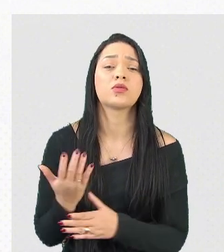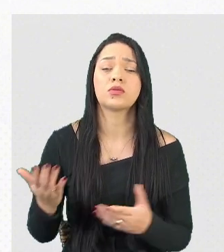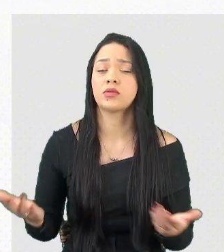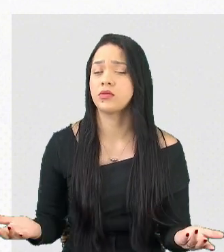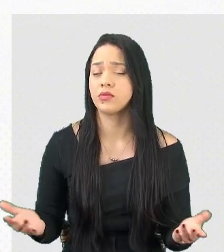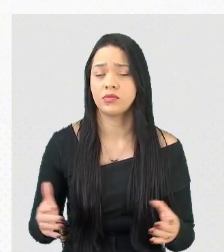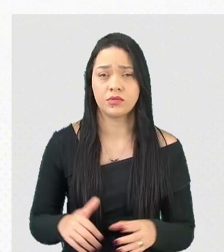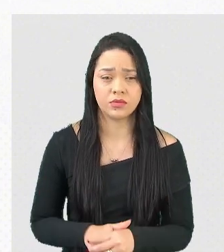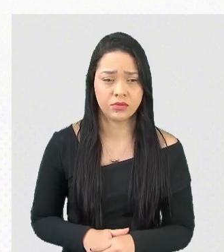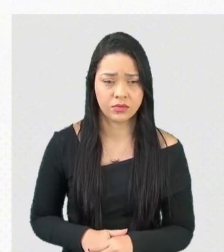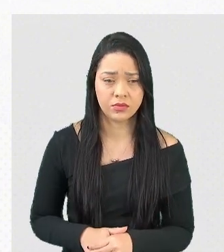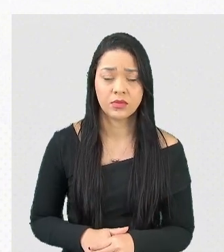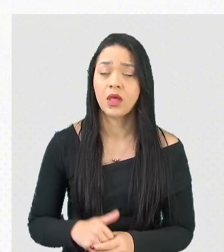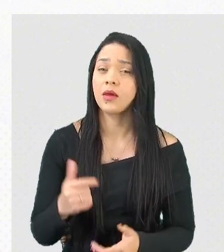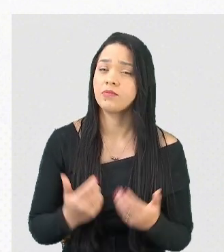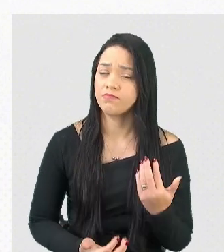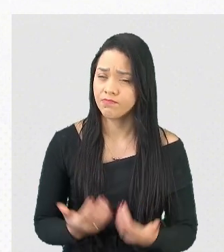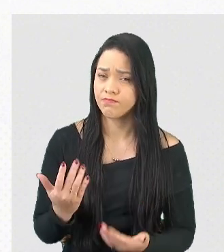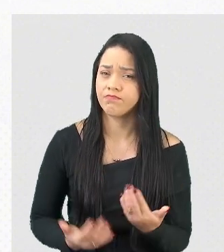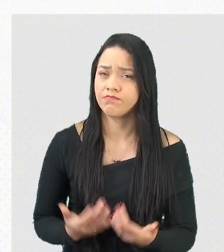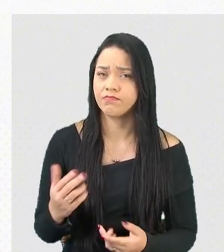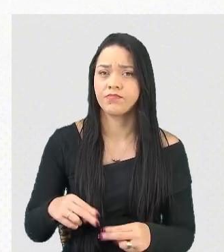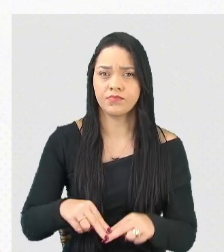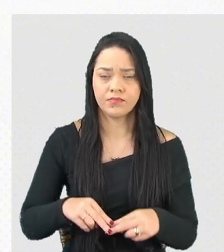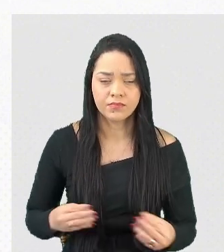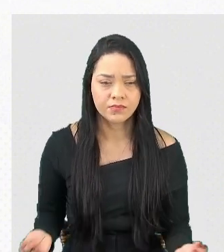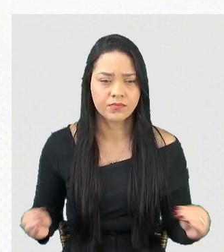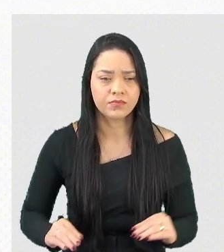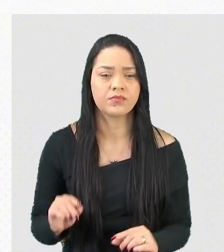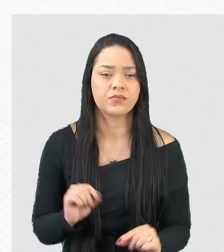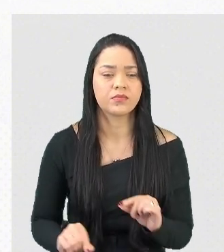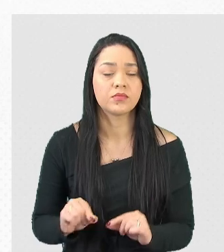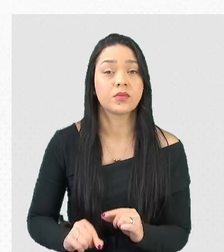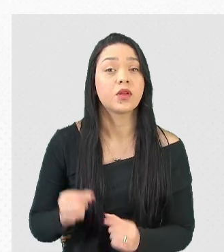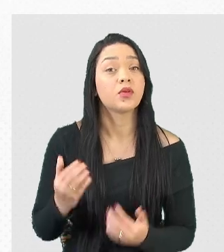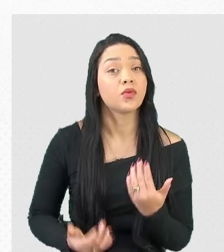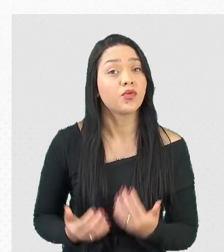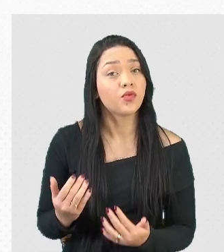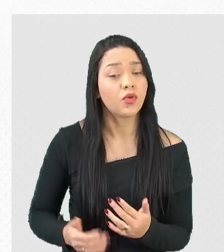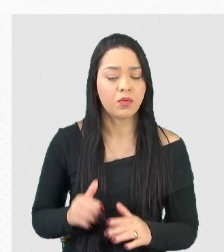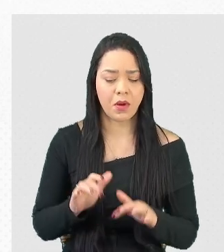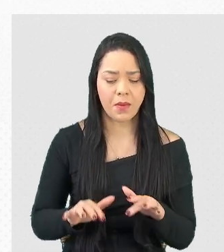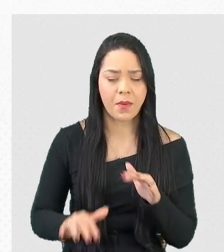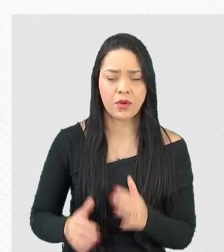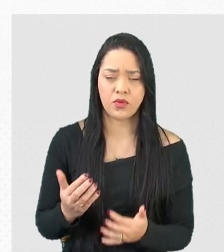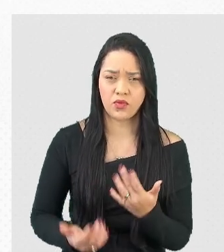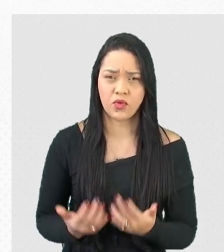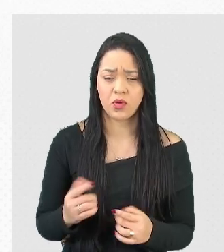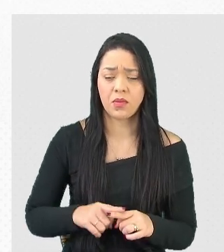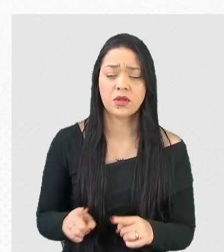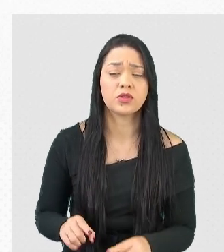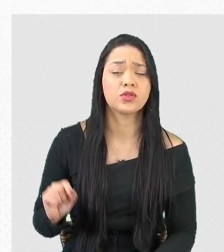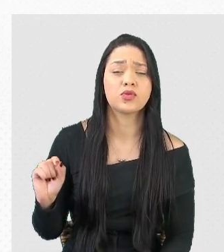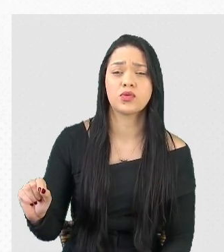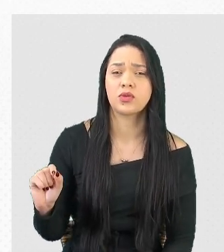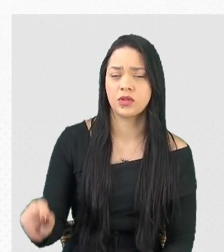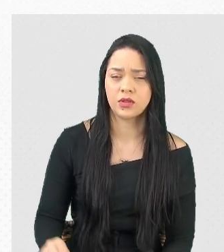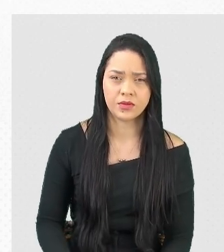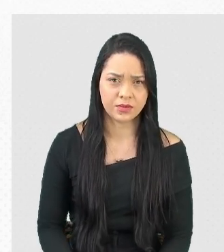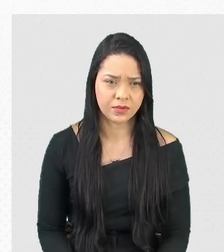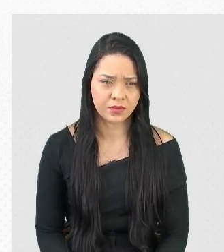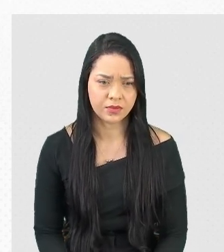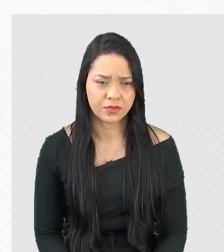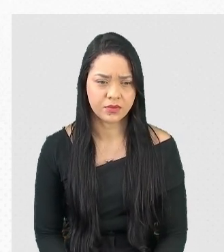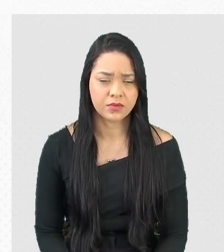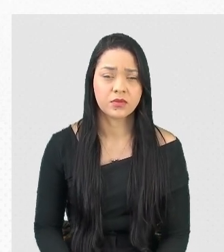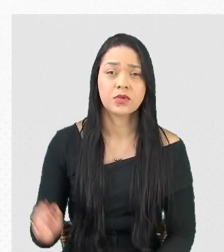do fogo. Mas a combustão de quê? A combustão de madeira ou de carvão, mas naquele momento não pode ser